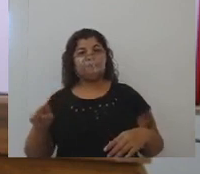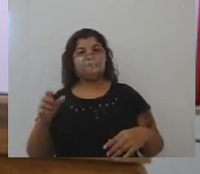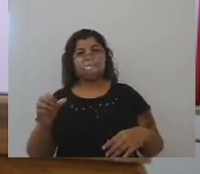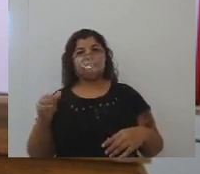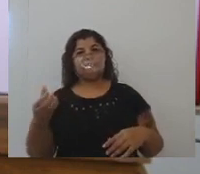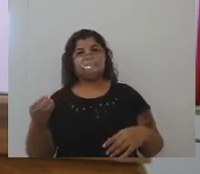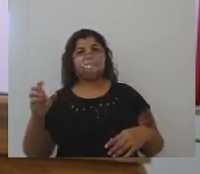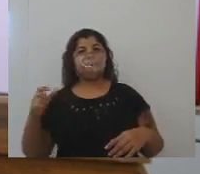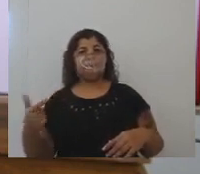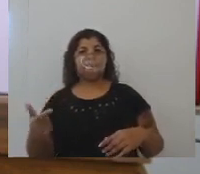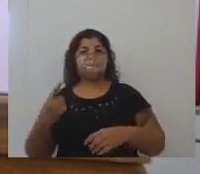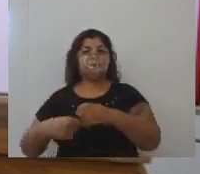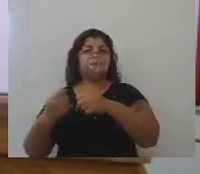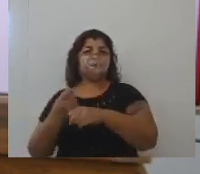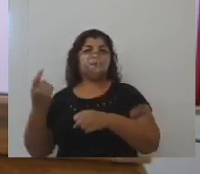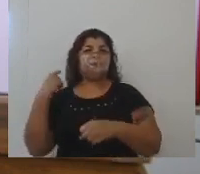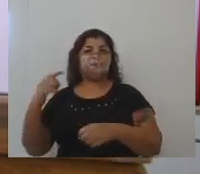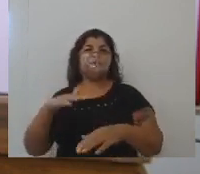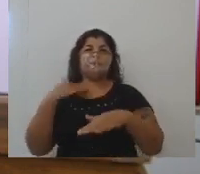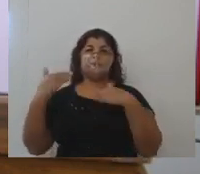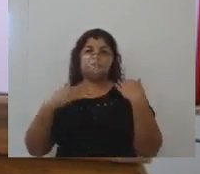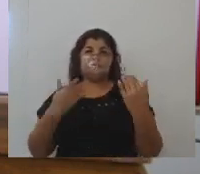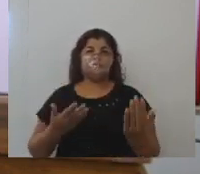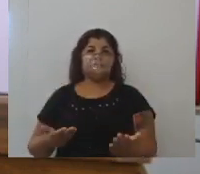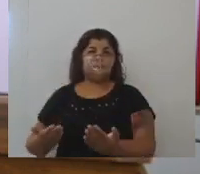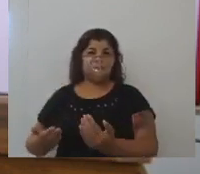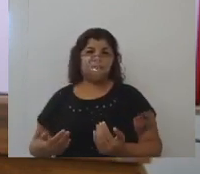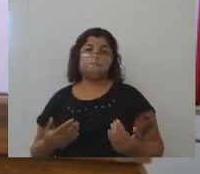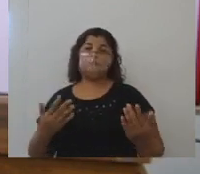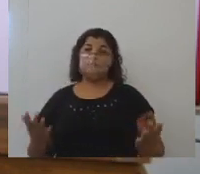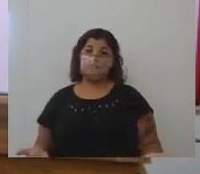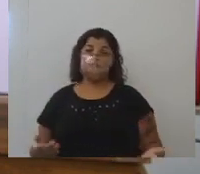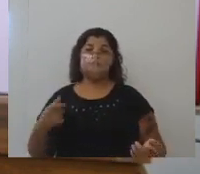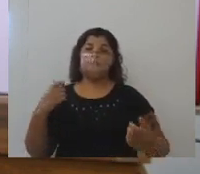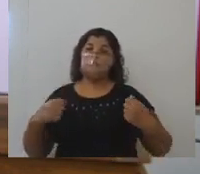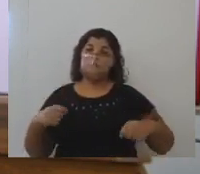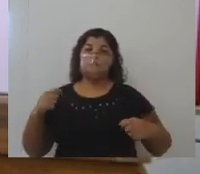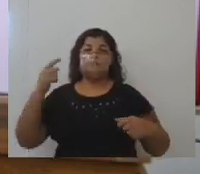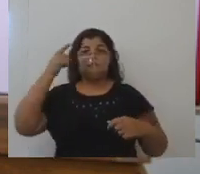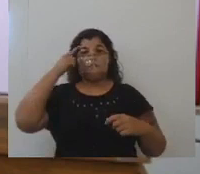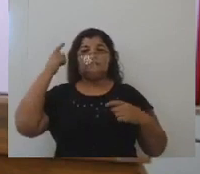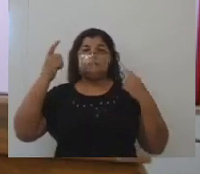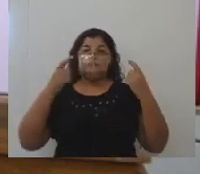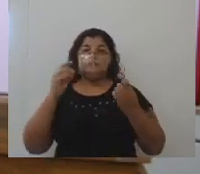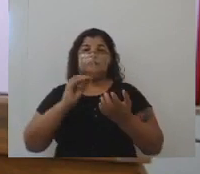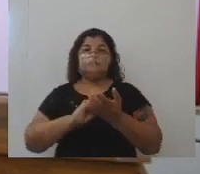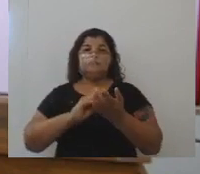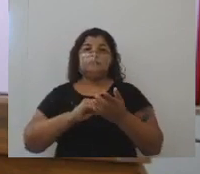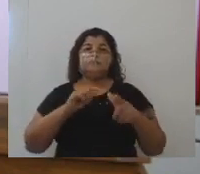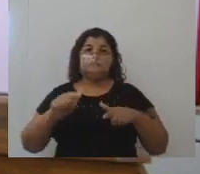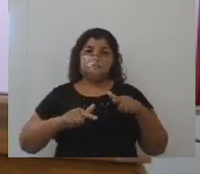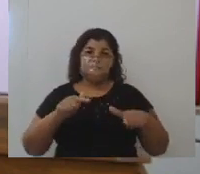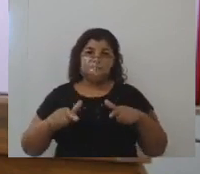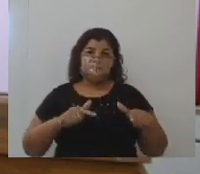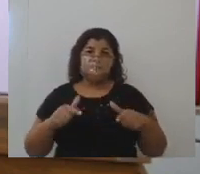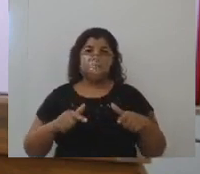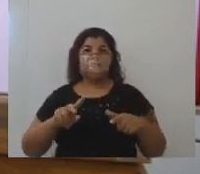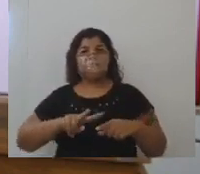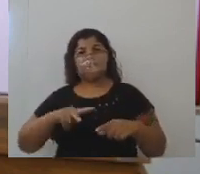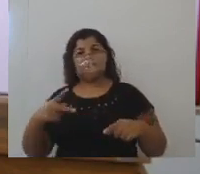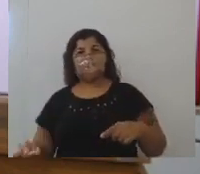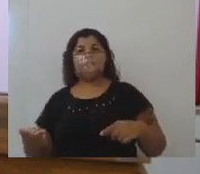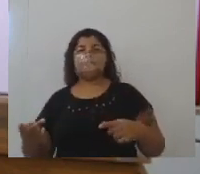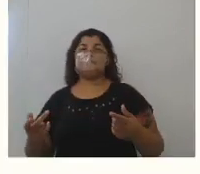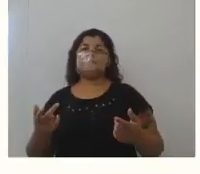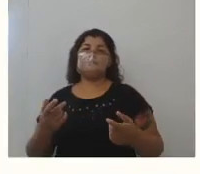65.602 homicídios no ano retrasado, certo? É uma coisa para a gente poder se preocupar. A ausência de trabalho gera violência. E